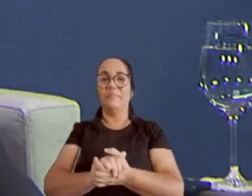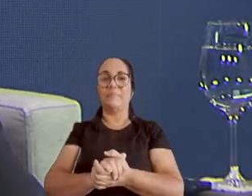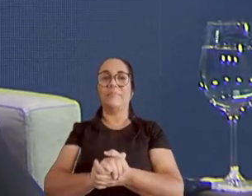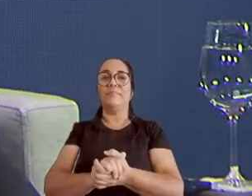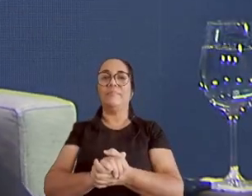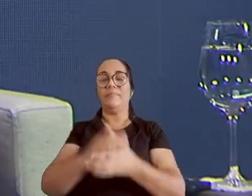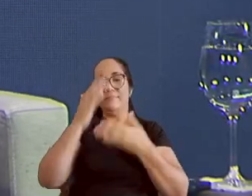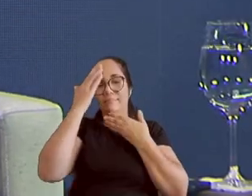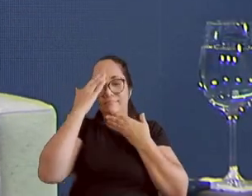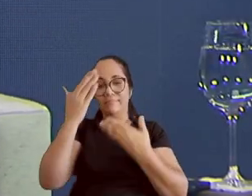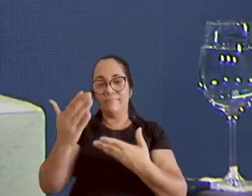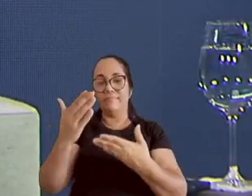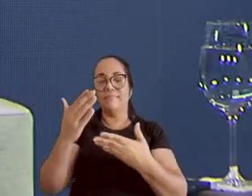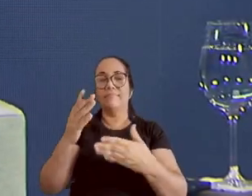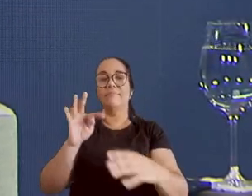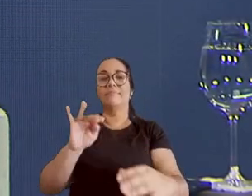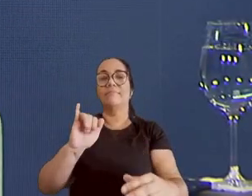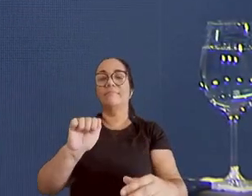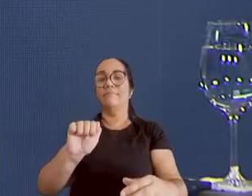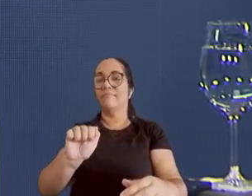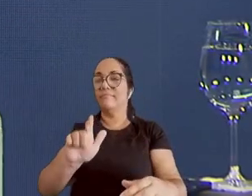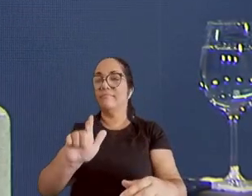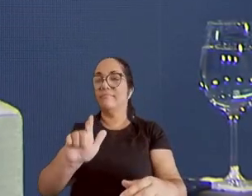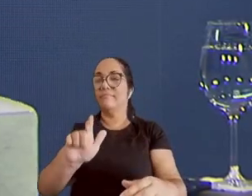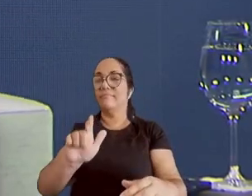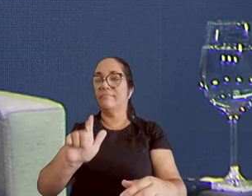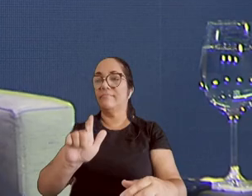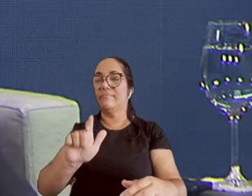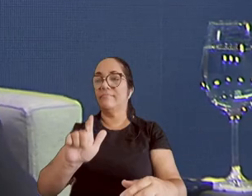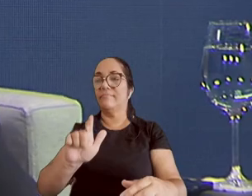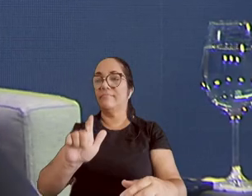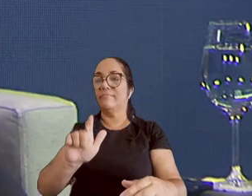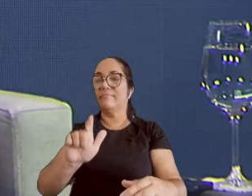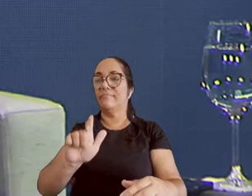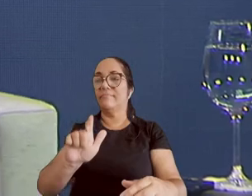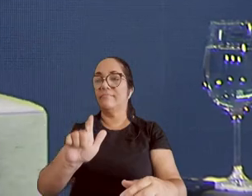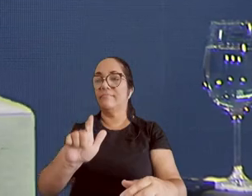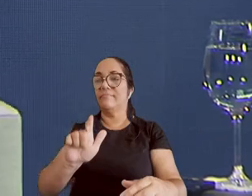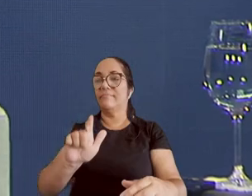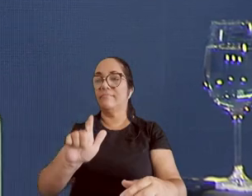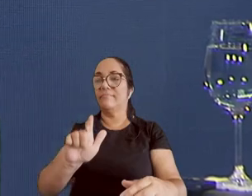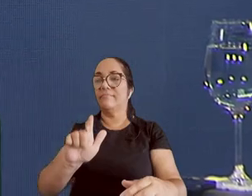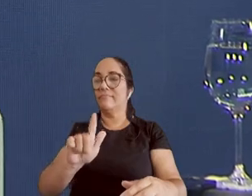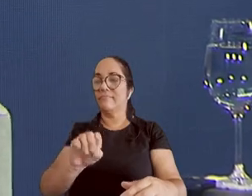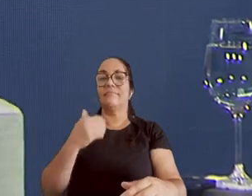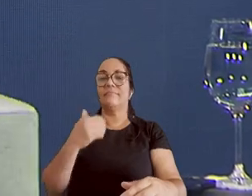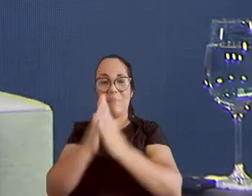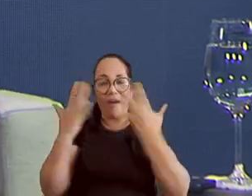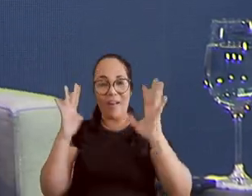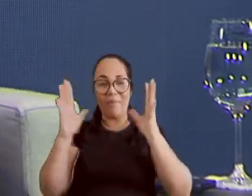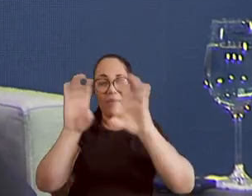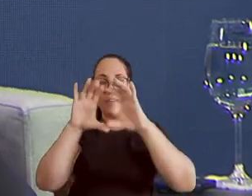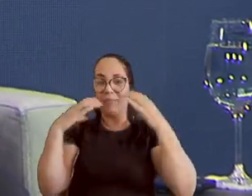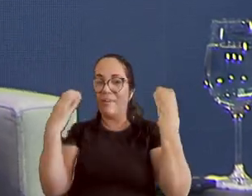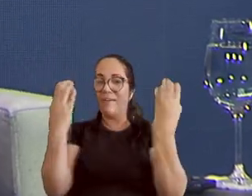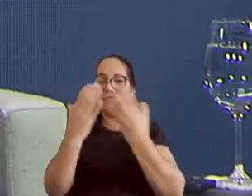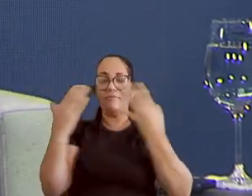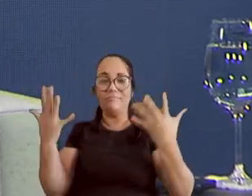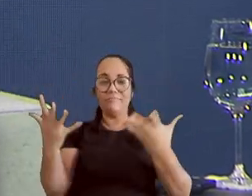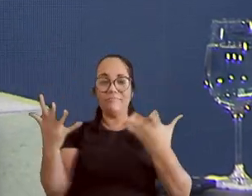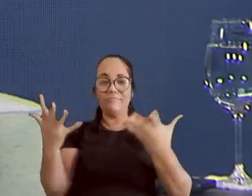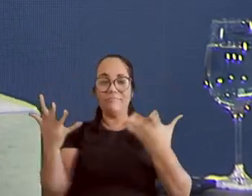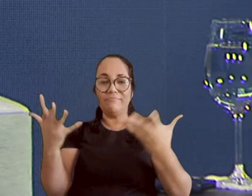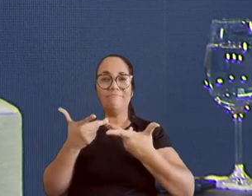Tiago Portal testando o painel Obrigado o BTG parabéns pelo evento Espetacular não tem o que falar